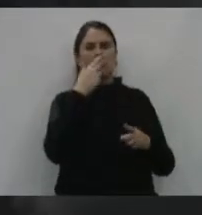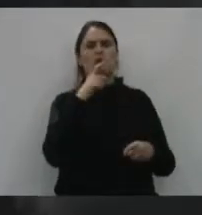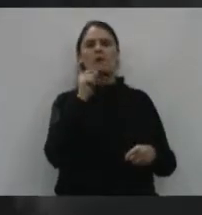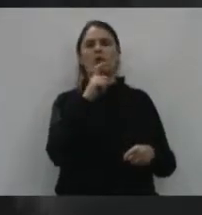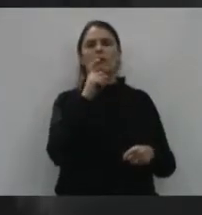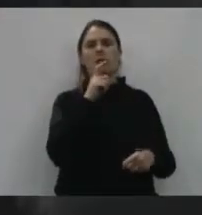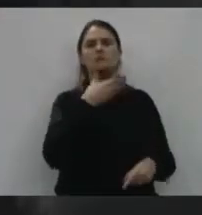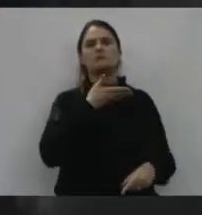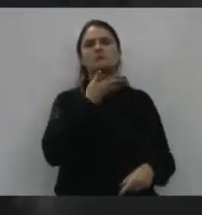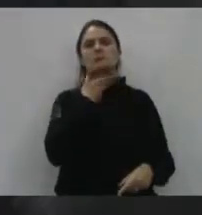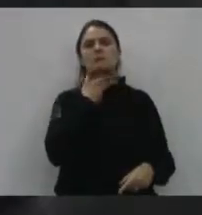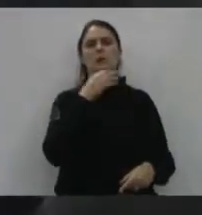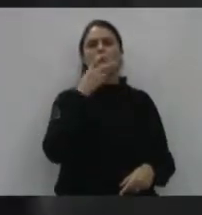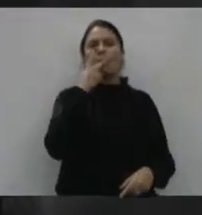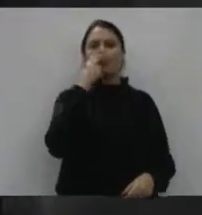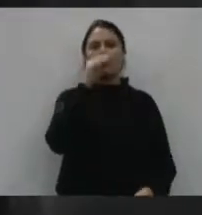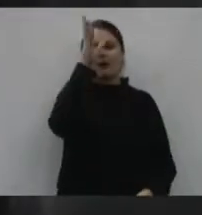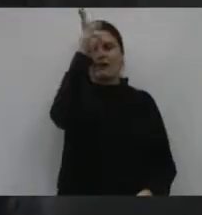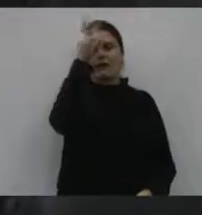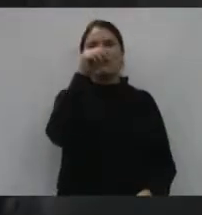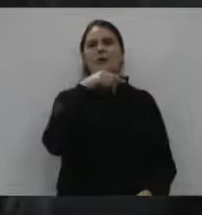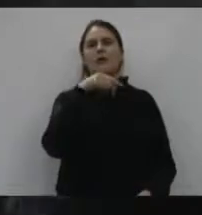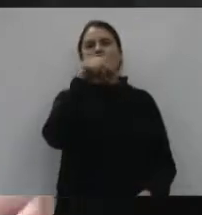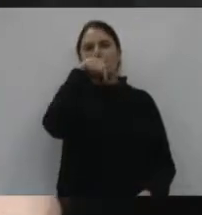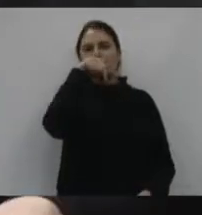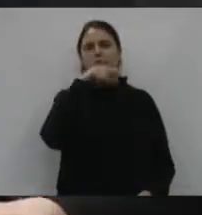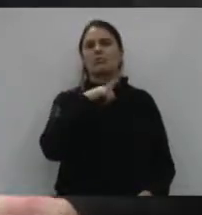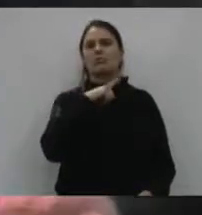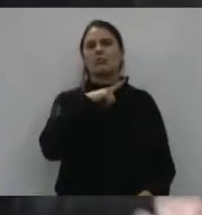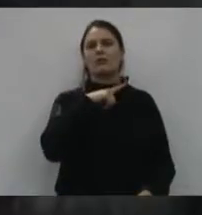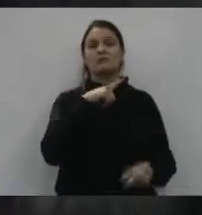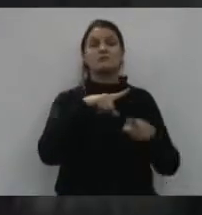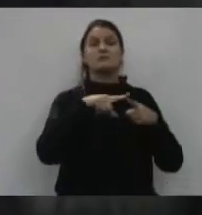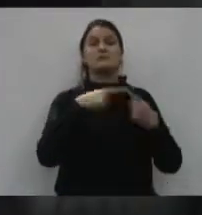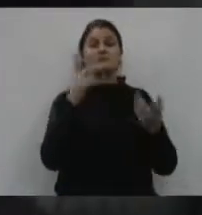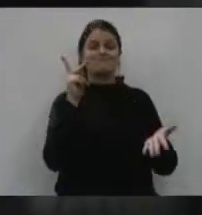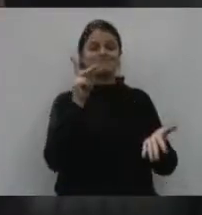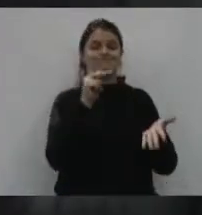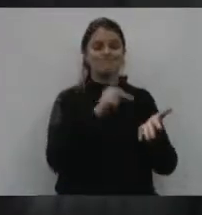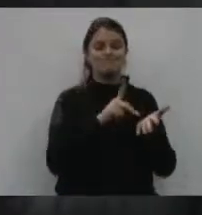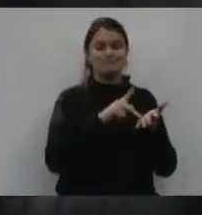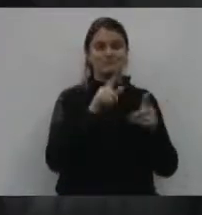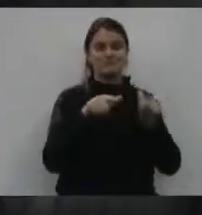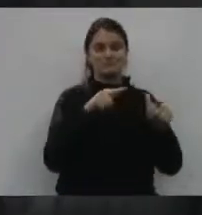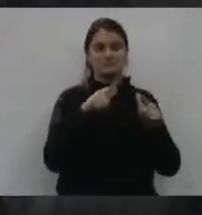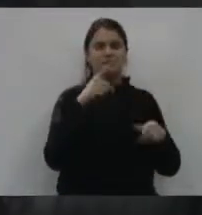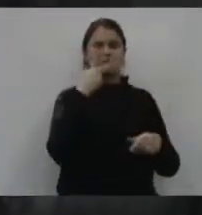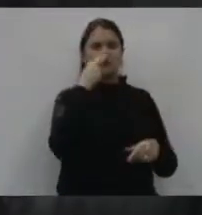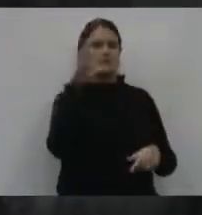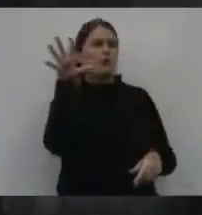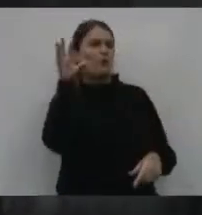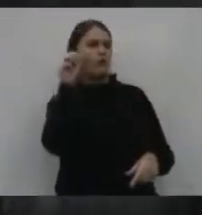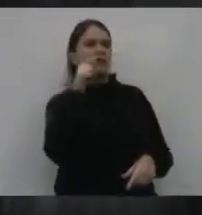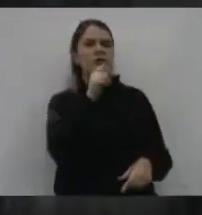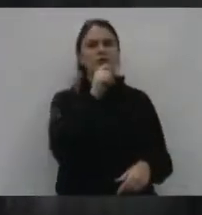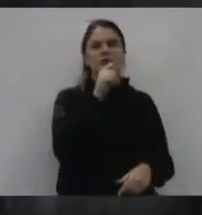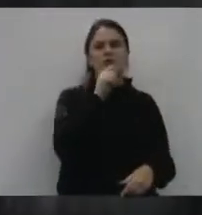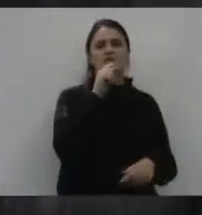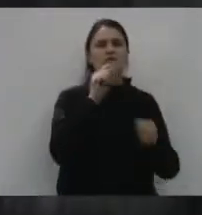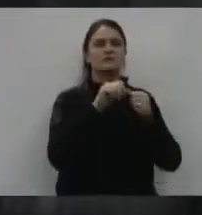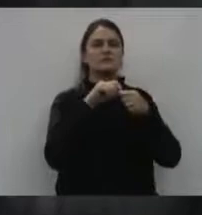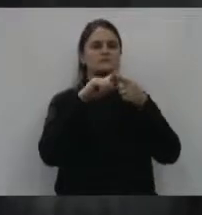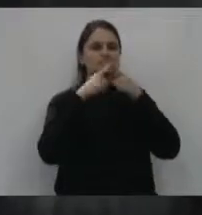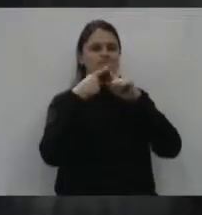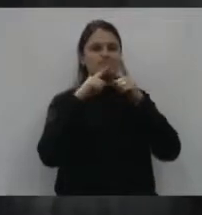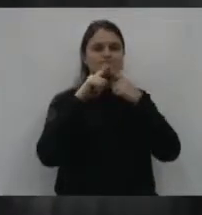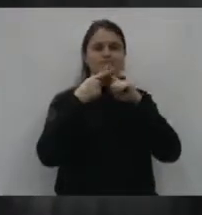papo, galinha tem, peru tem, e nós temos ouvido aqui todo dia histórias e entrevistas